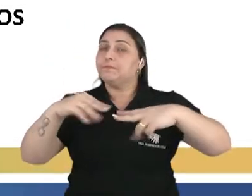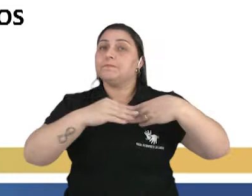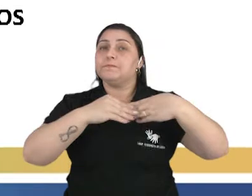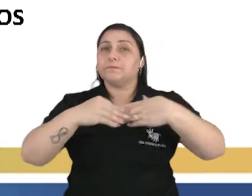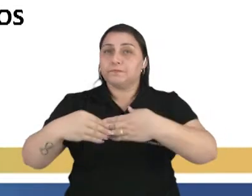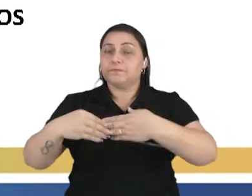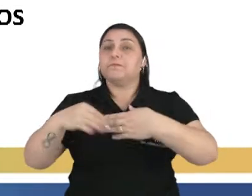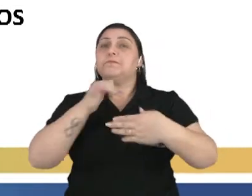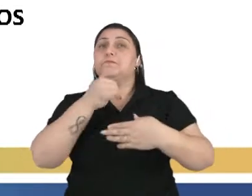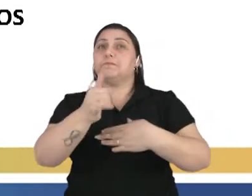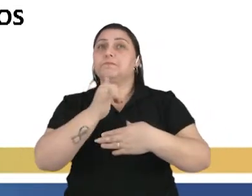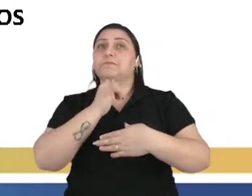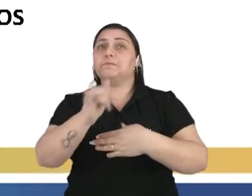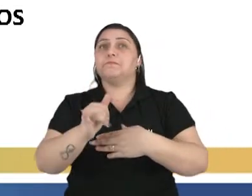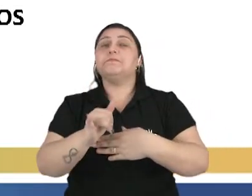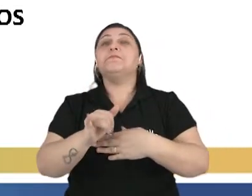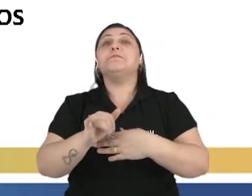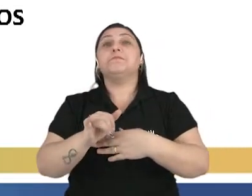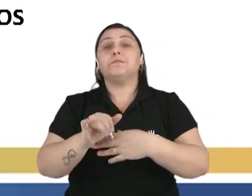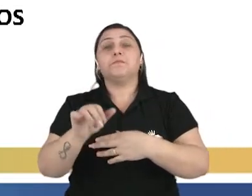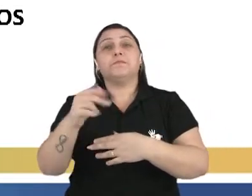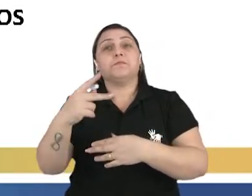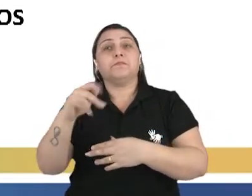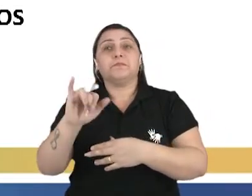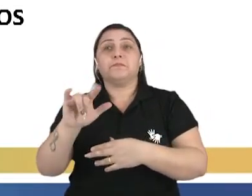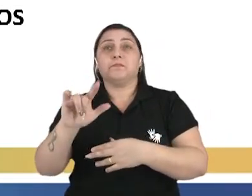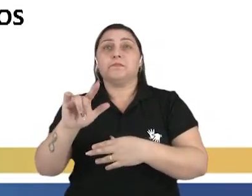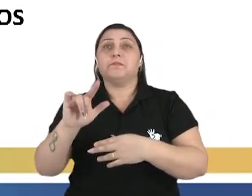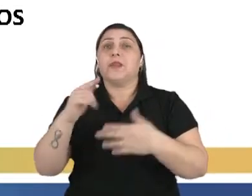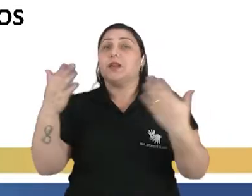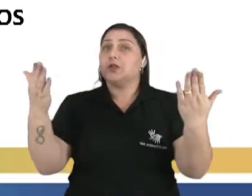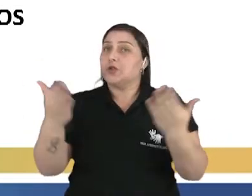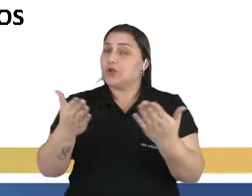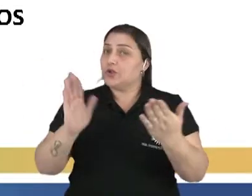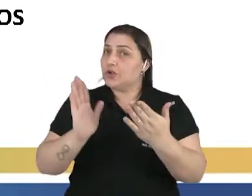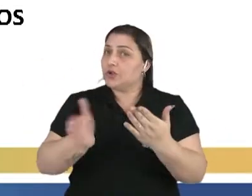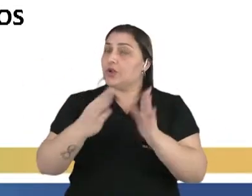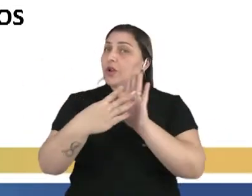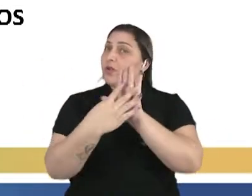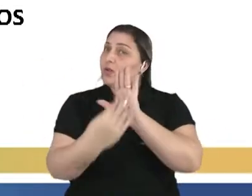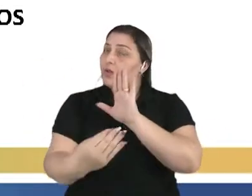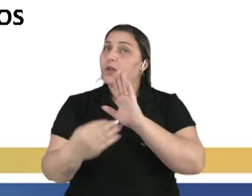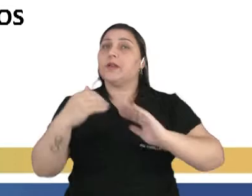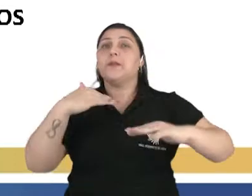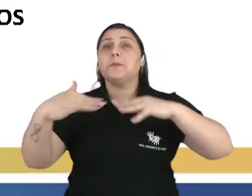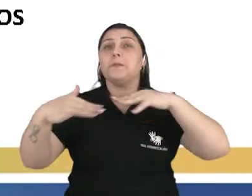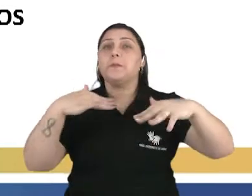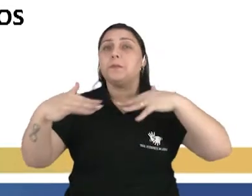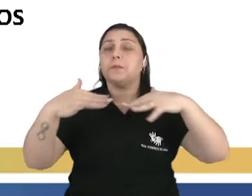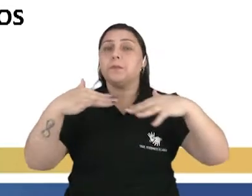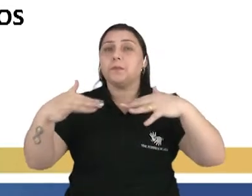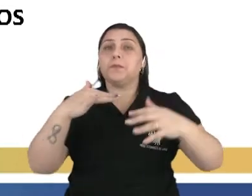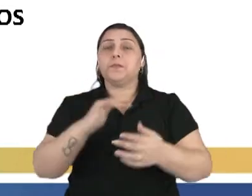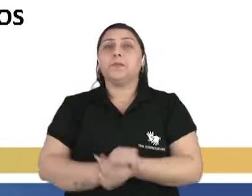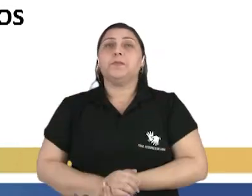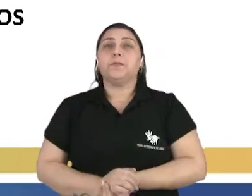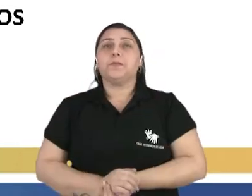e o principal símbolo da eletrodinâmica vai ser essas cargas agora já estão se movendo através